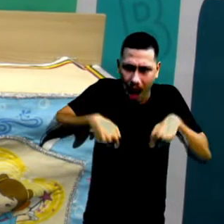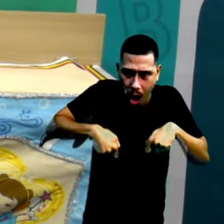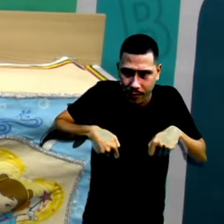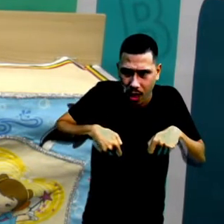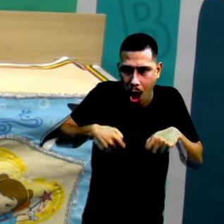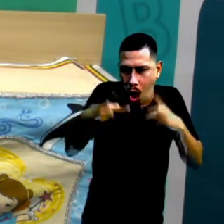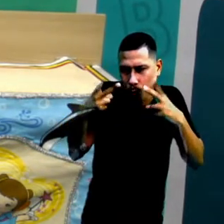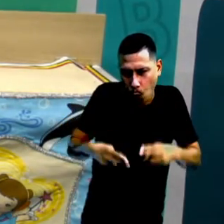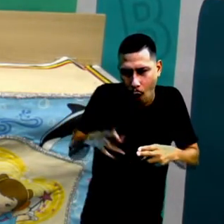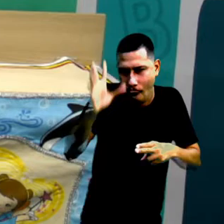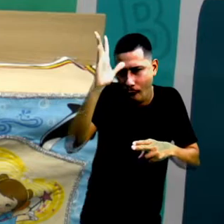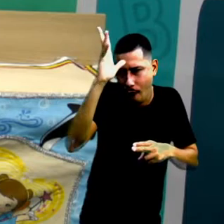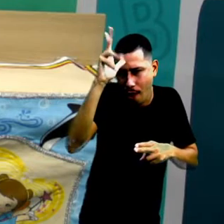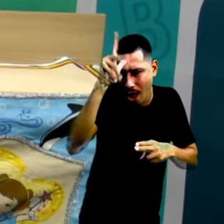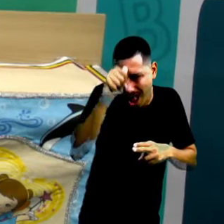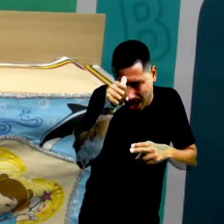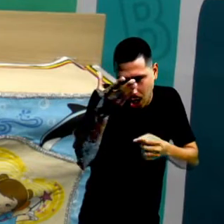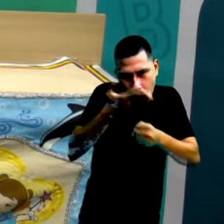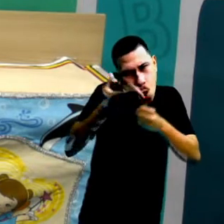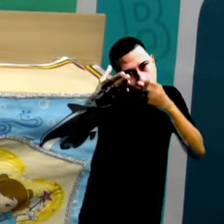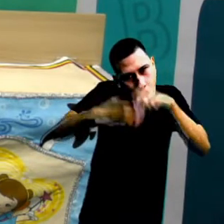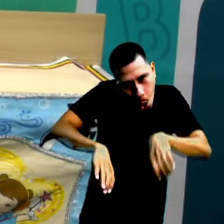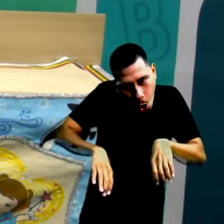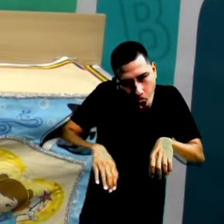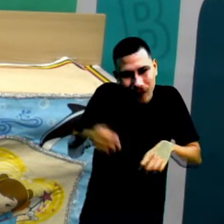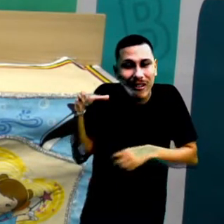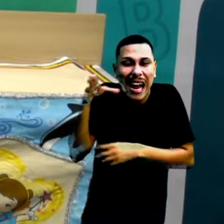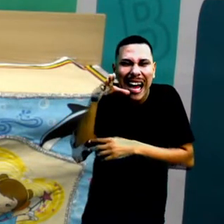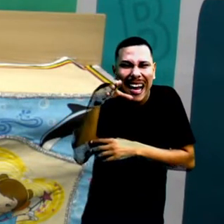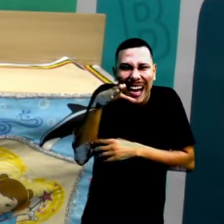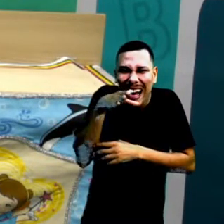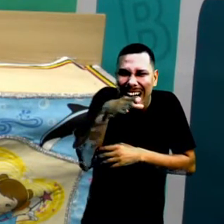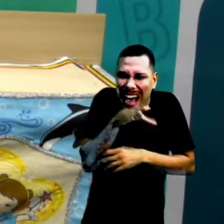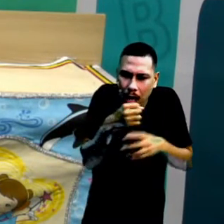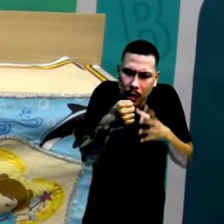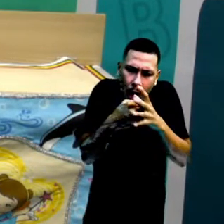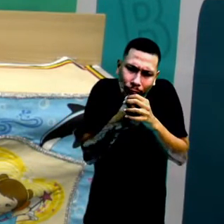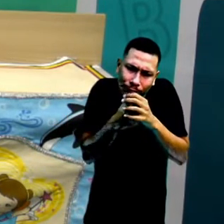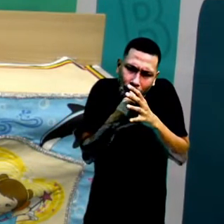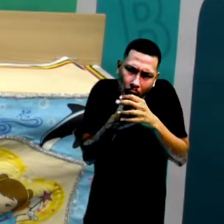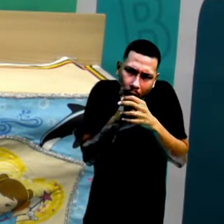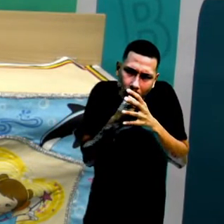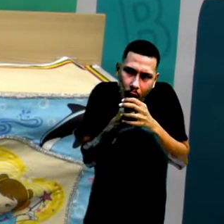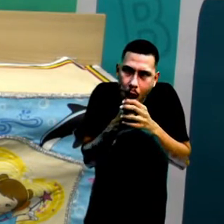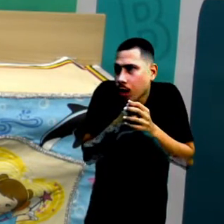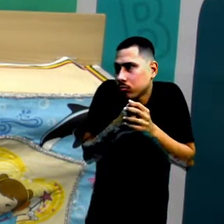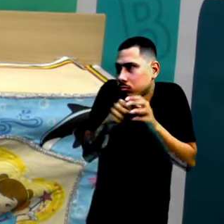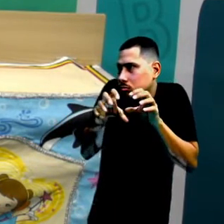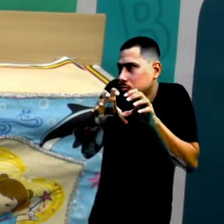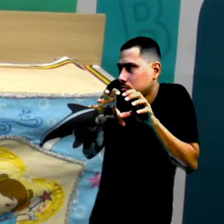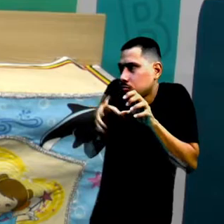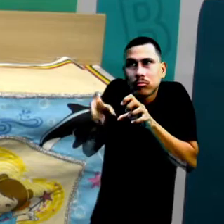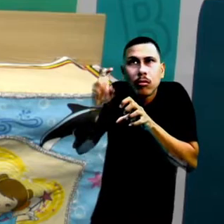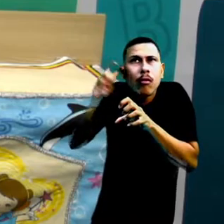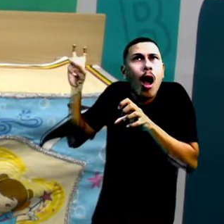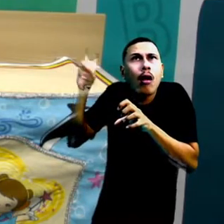galinha não fica a mimosa teve que ficar também a hora daqui a pouco escutou